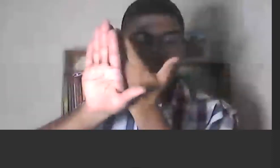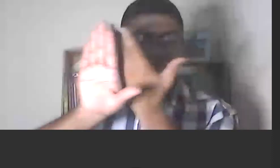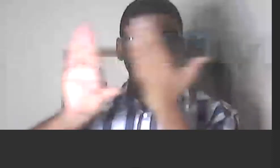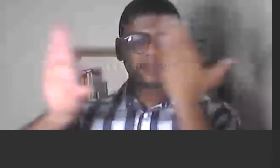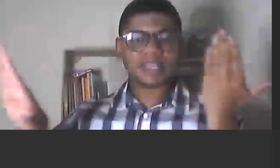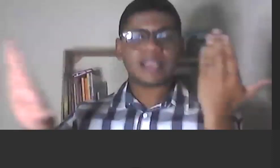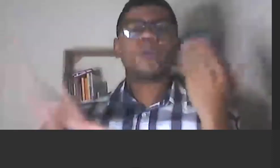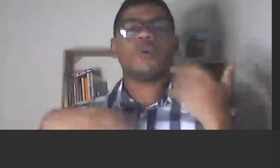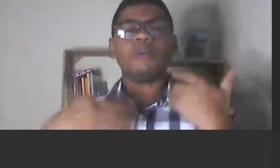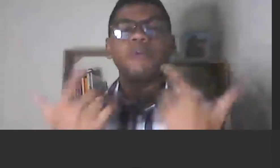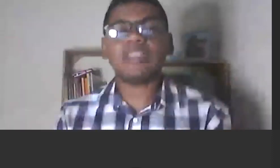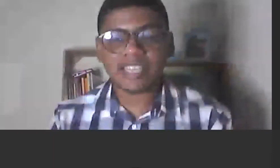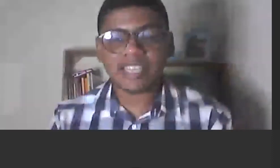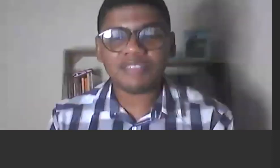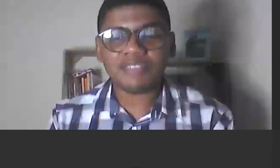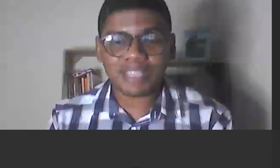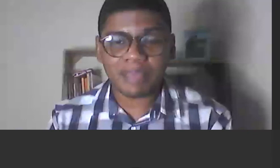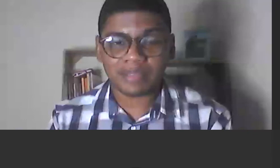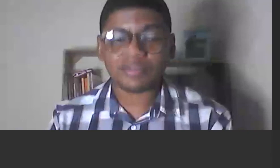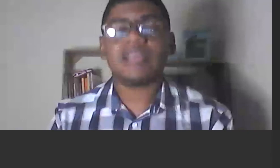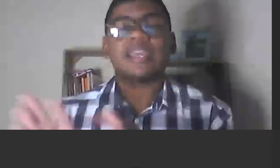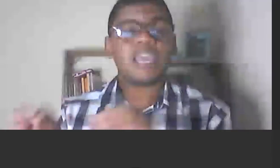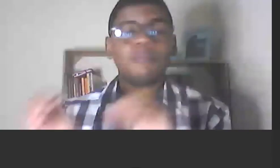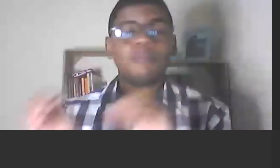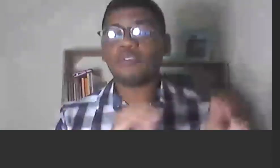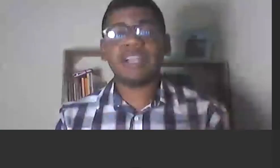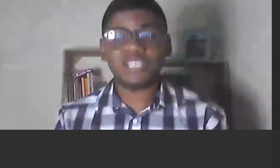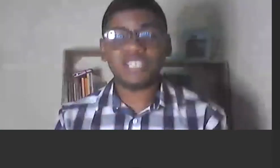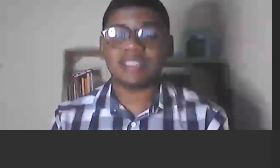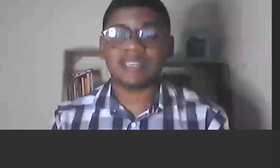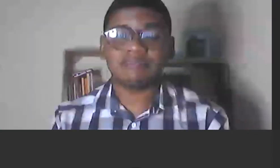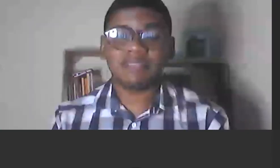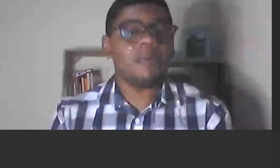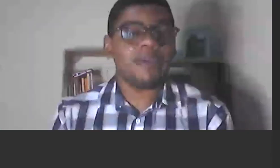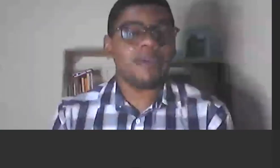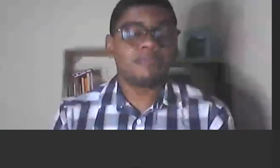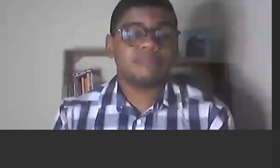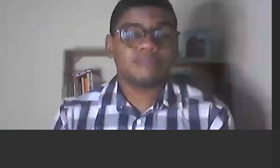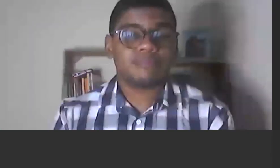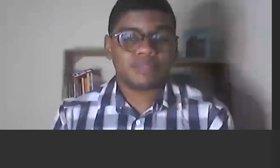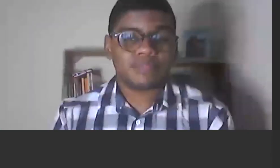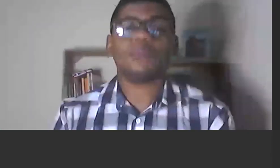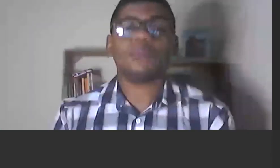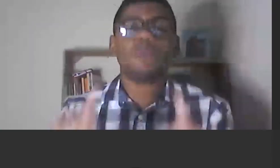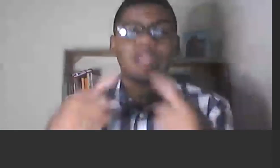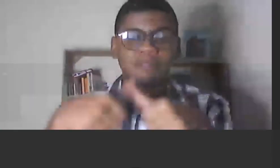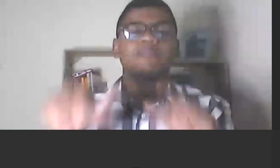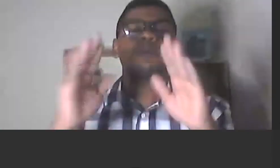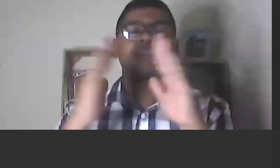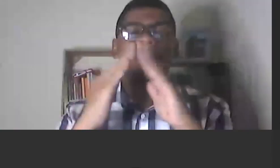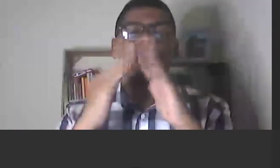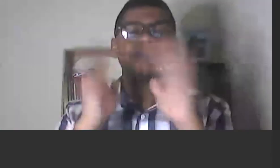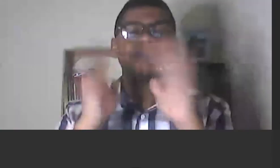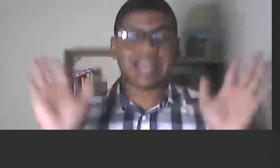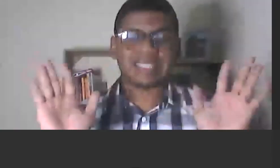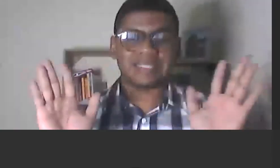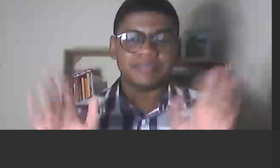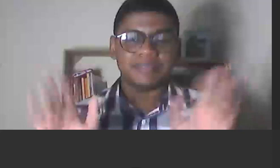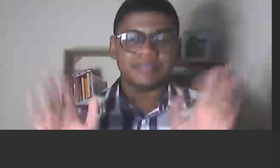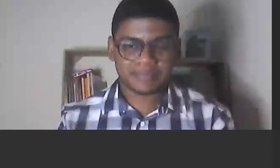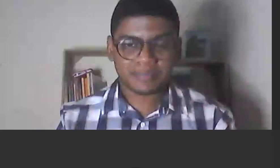Tá? Como eu poderia fazer esse afastamento? Quem mudou foi Letícia, e não eu. Eu continuei, por exemplo, morando na